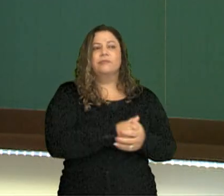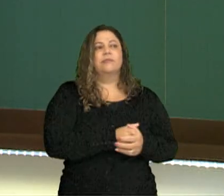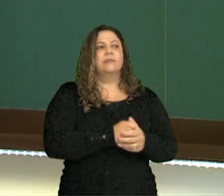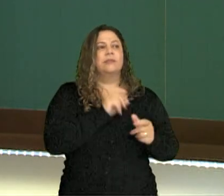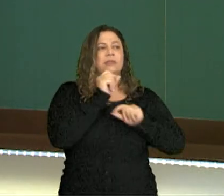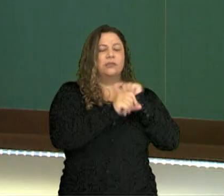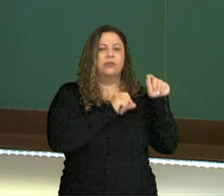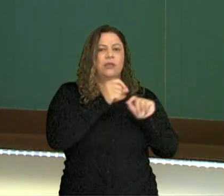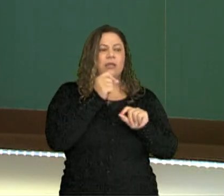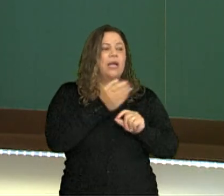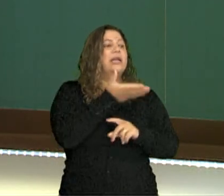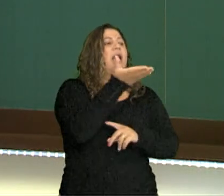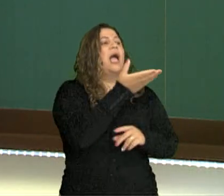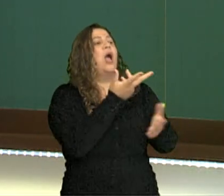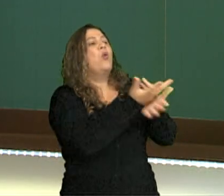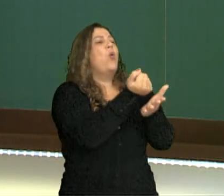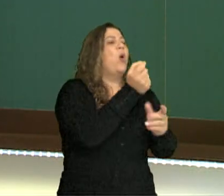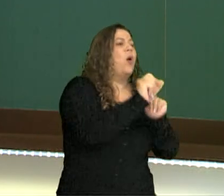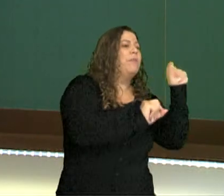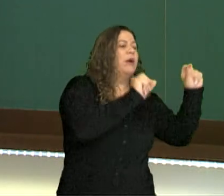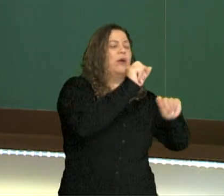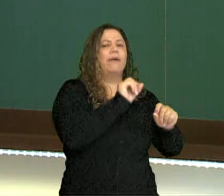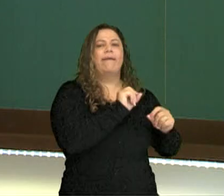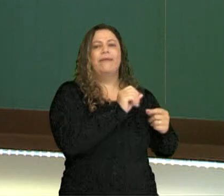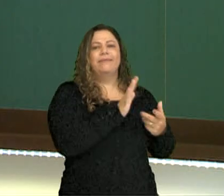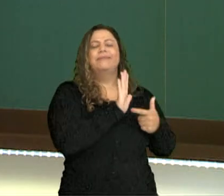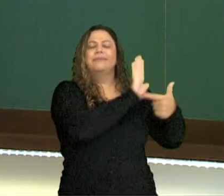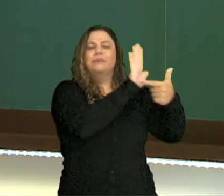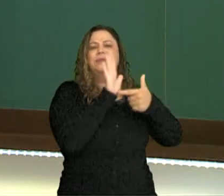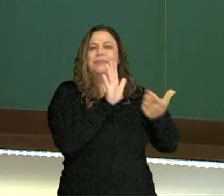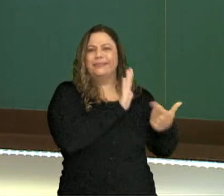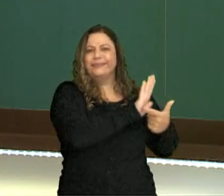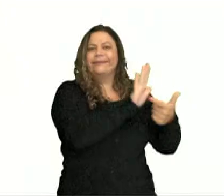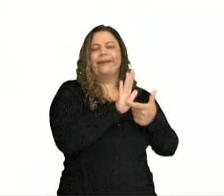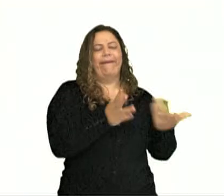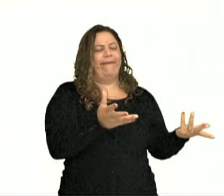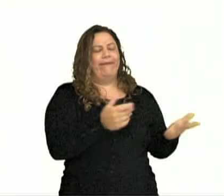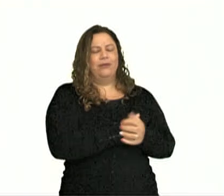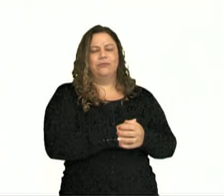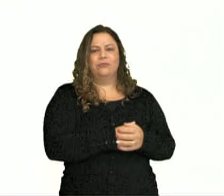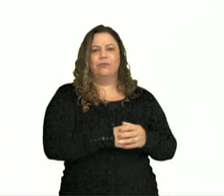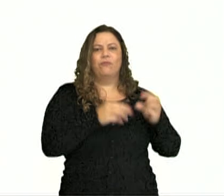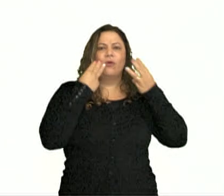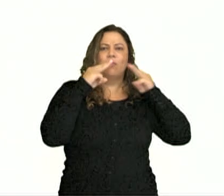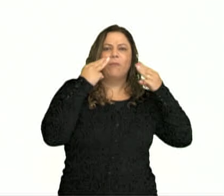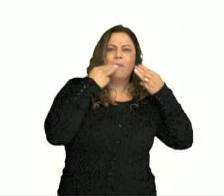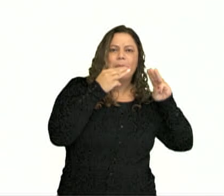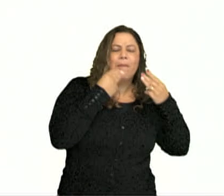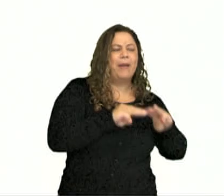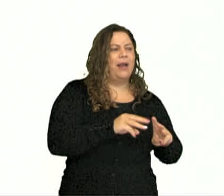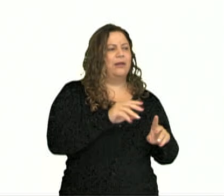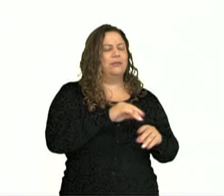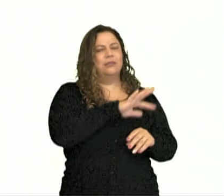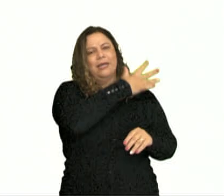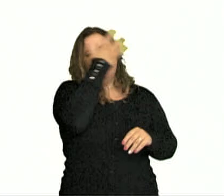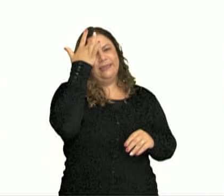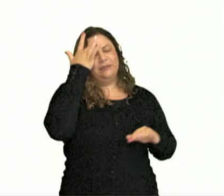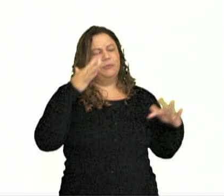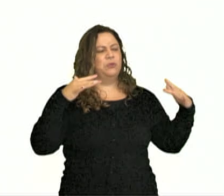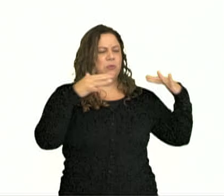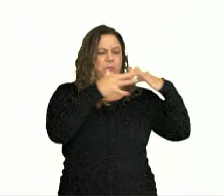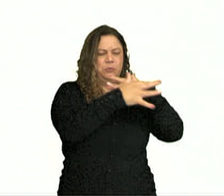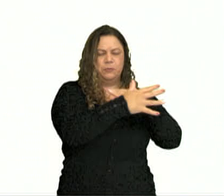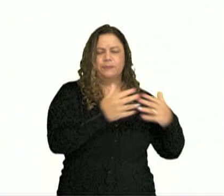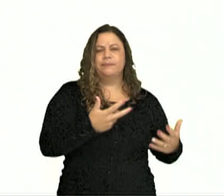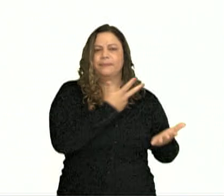estarem te abordando na rua, fora o marketing, fora o pessoal que te cerca. Então, é importante você